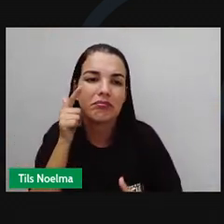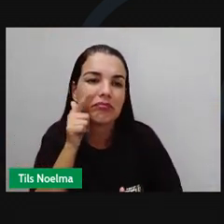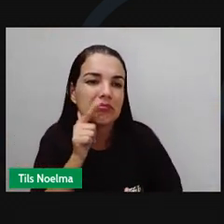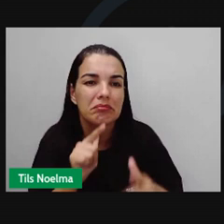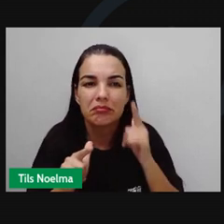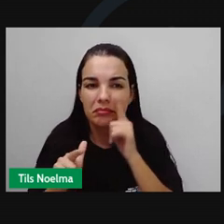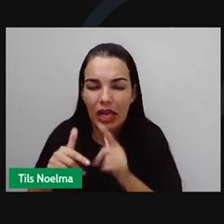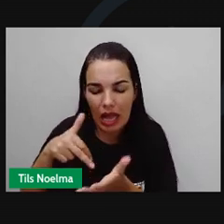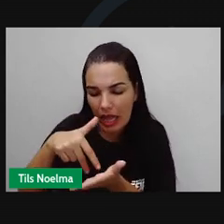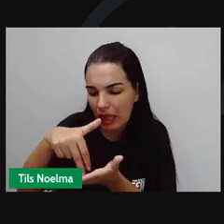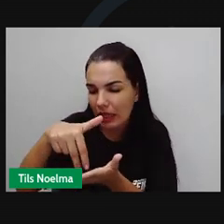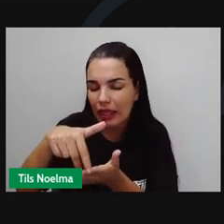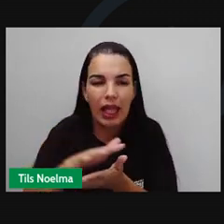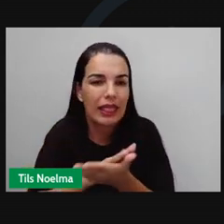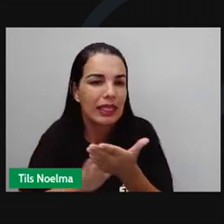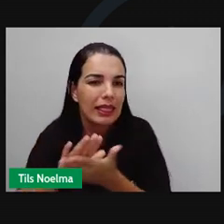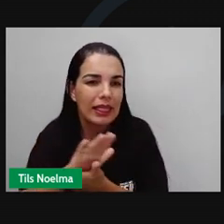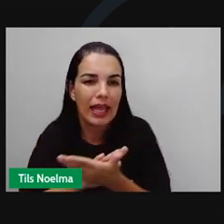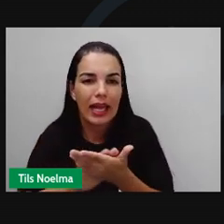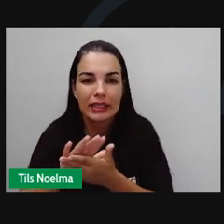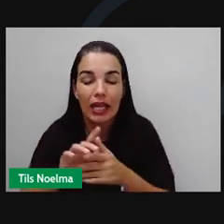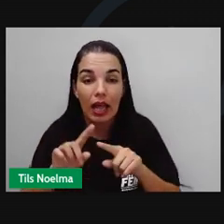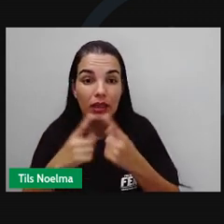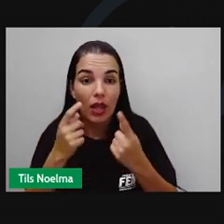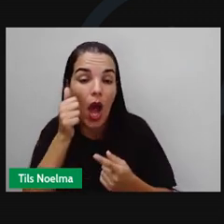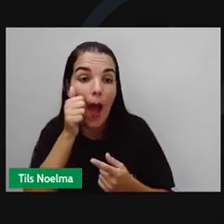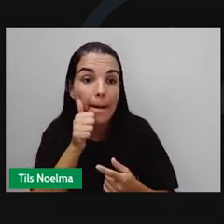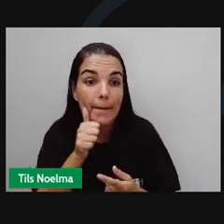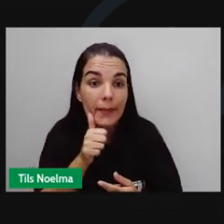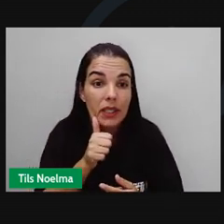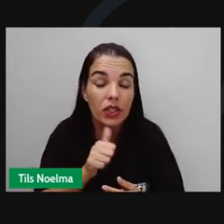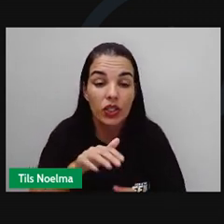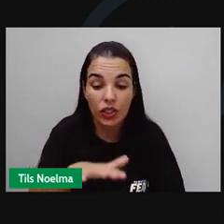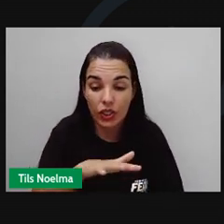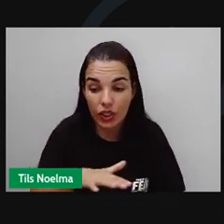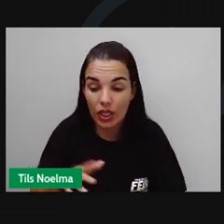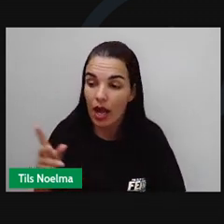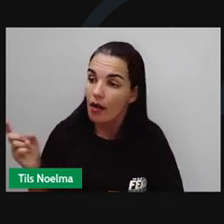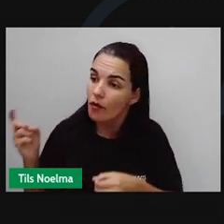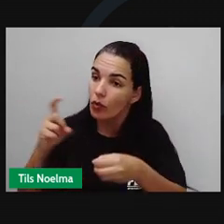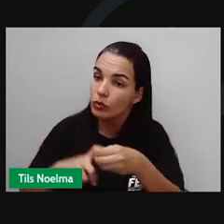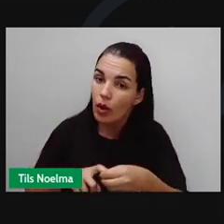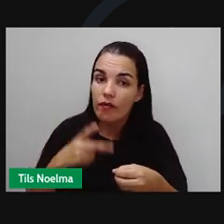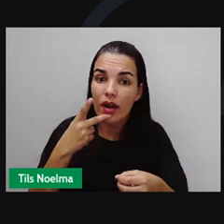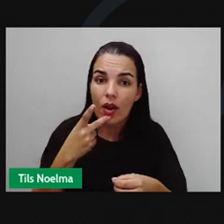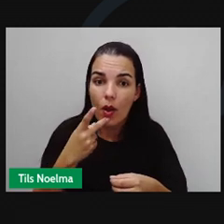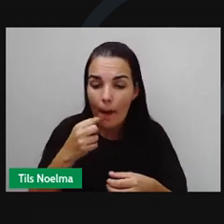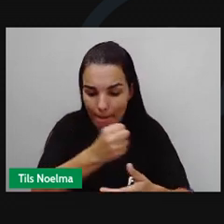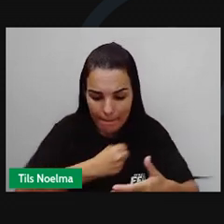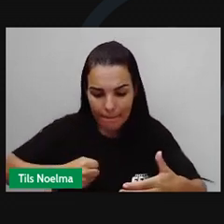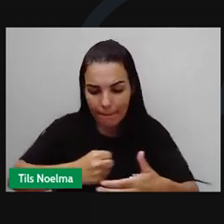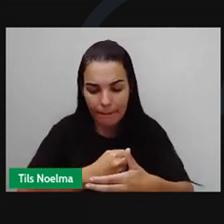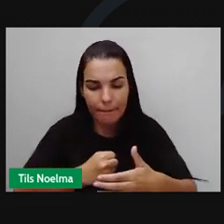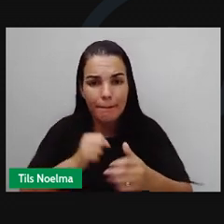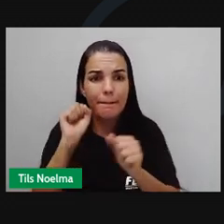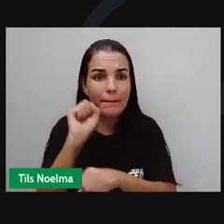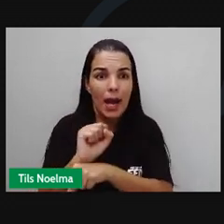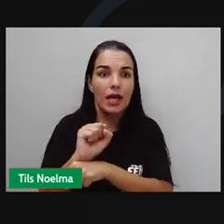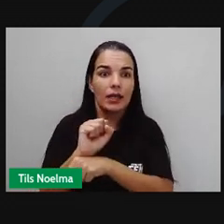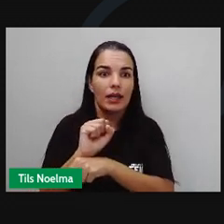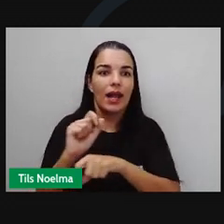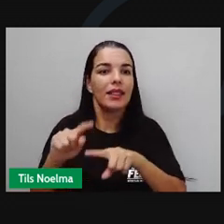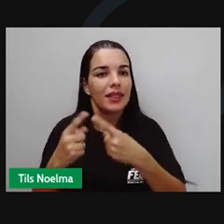conseguia andar por lá, até que a menina voltou e finalmente disse: panela, pare! E